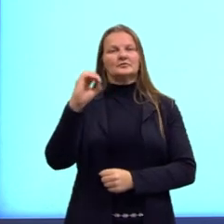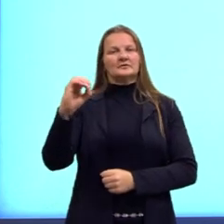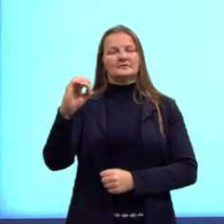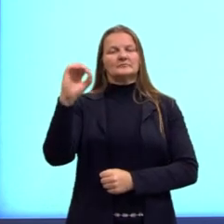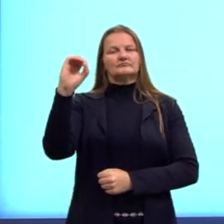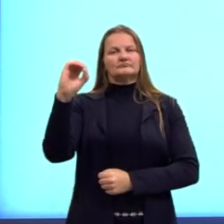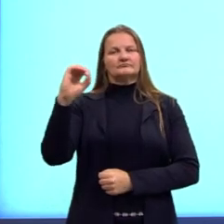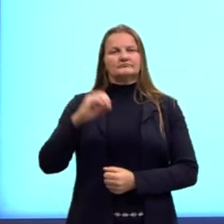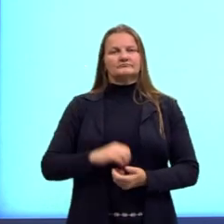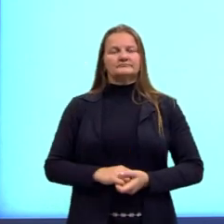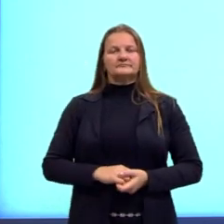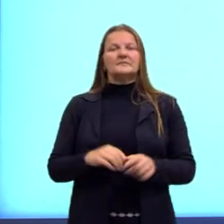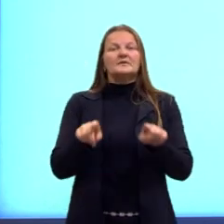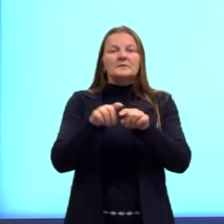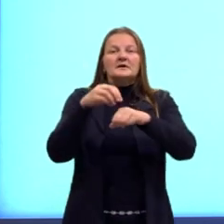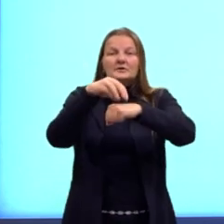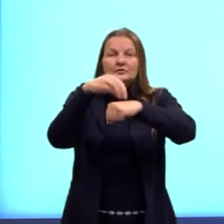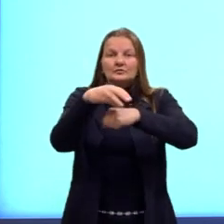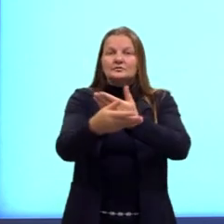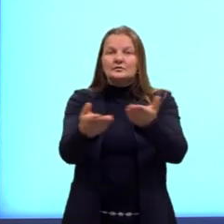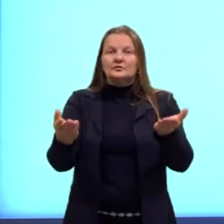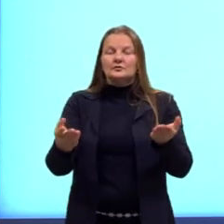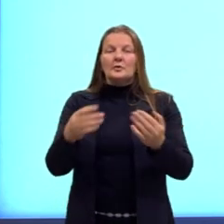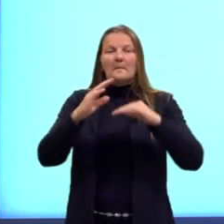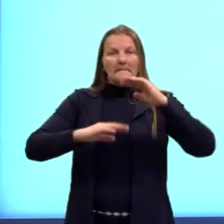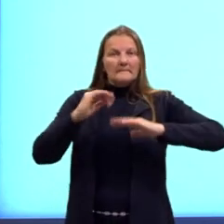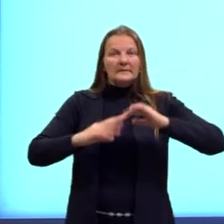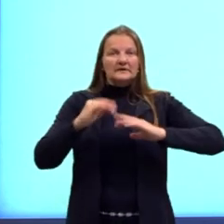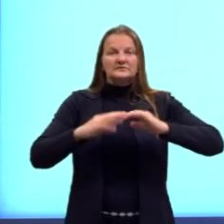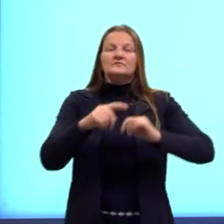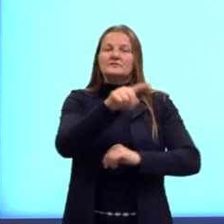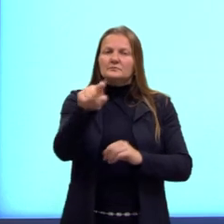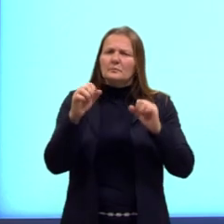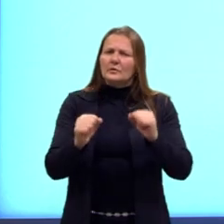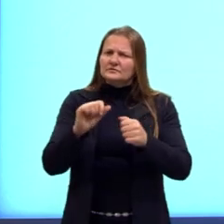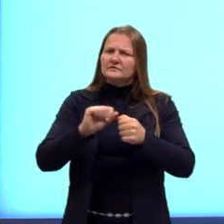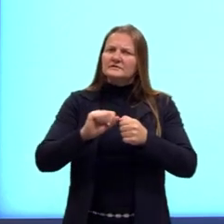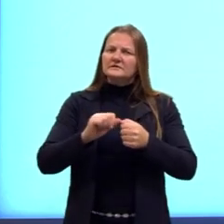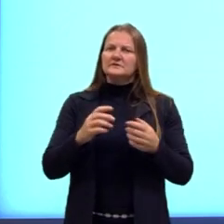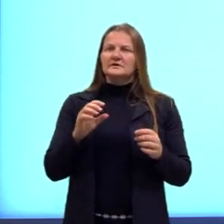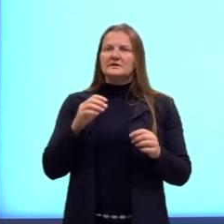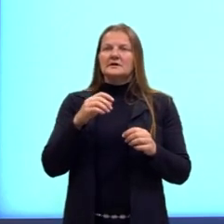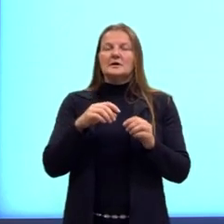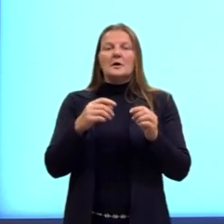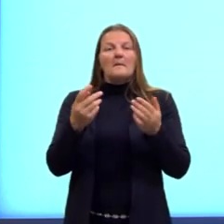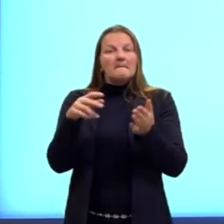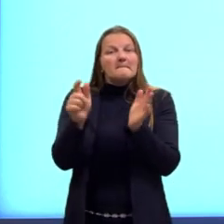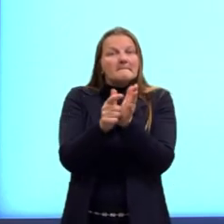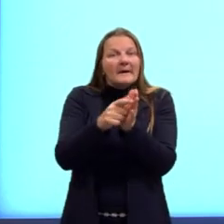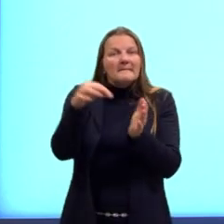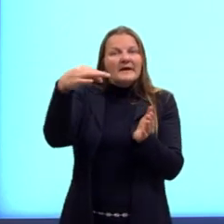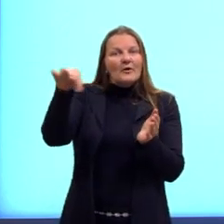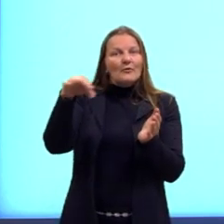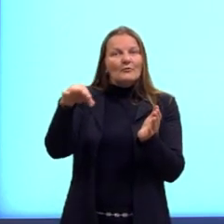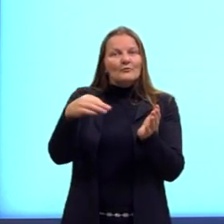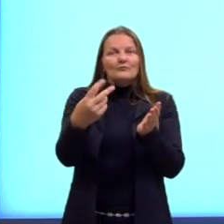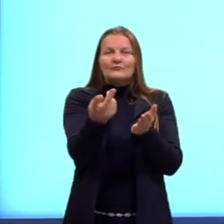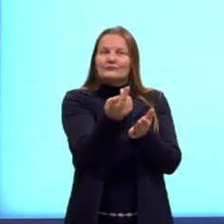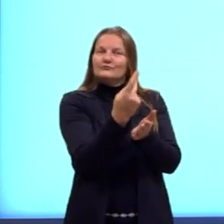aqui o até deixo uma sugestão de uma atividade prática que vocês podem fazer é pegar uma folha e